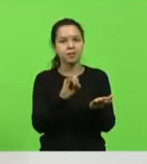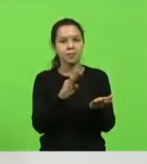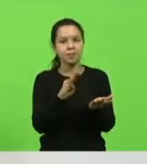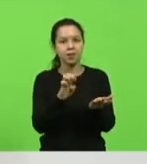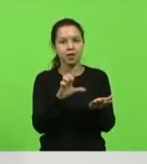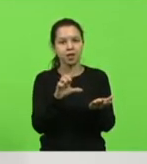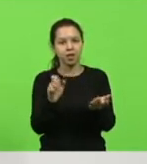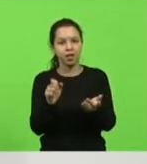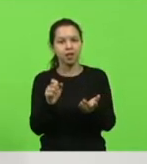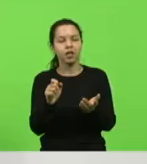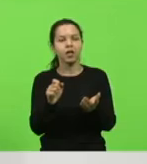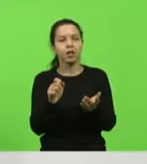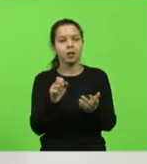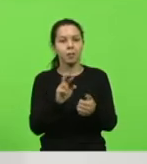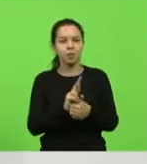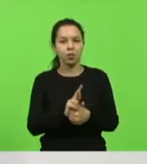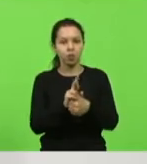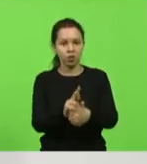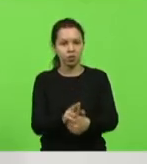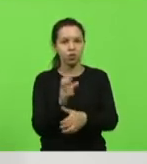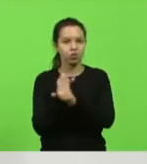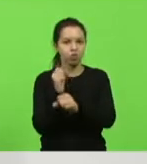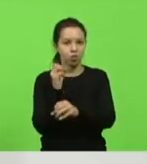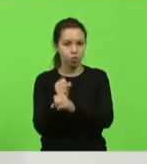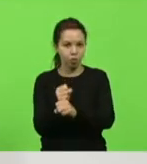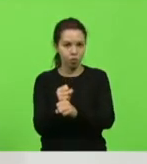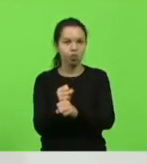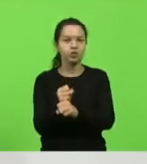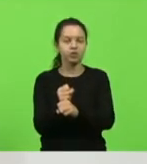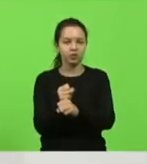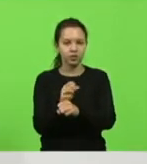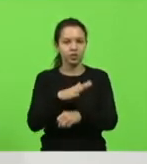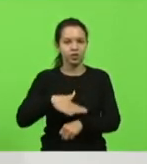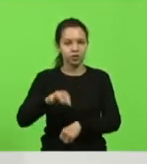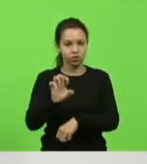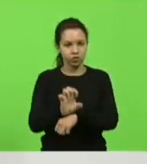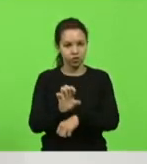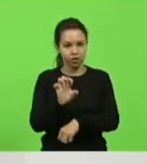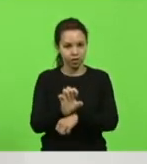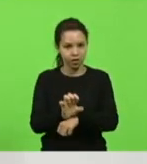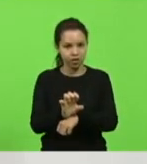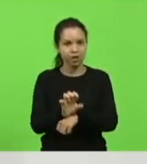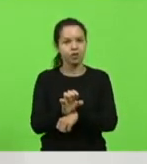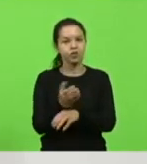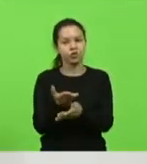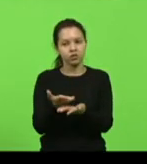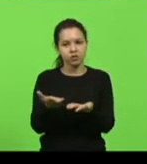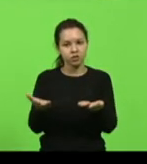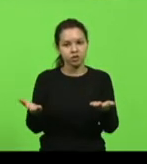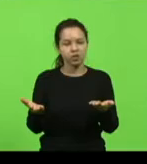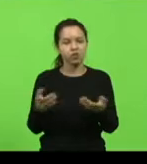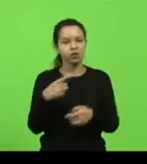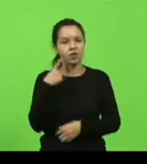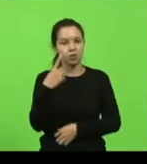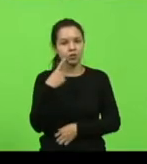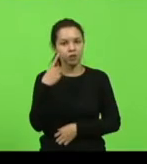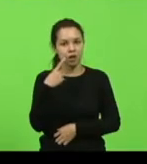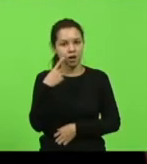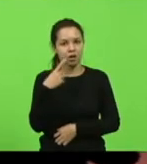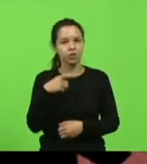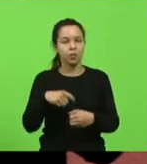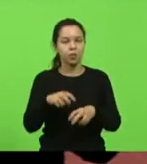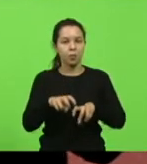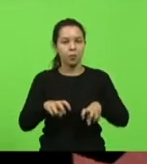de contas da nossa curte Estadual senhores deputados membros da mesa Deputado